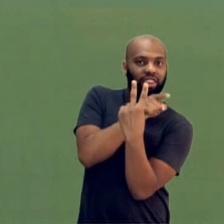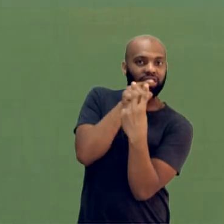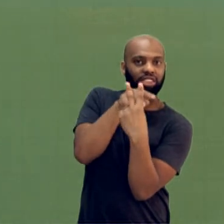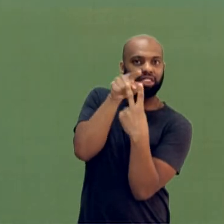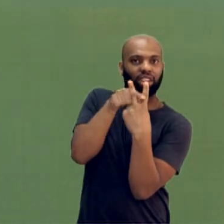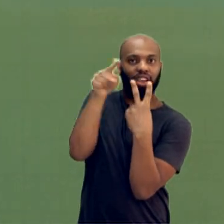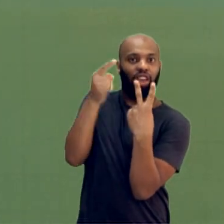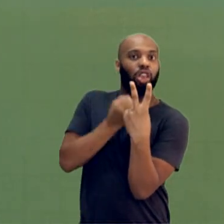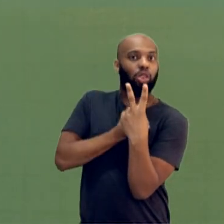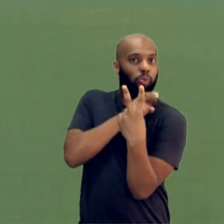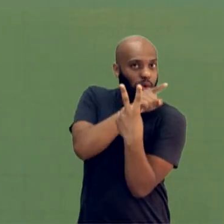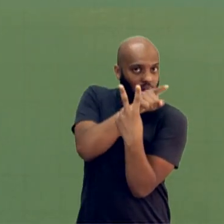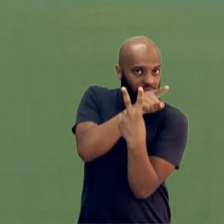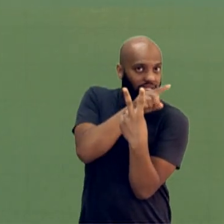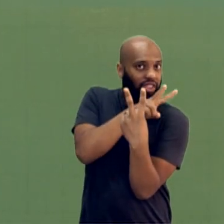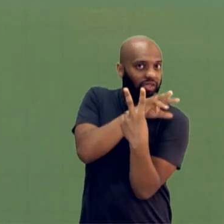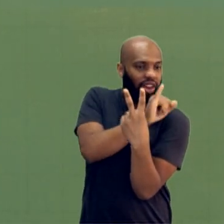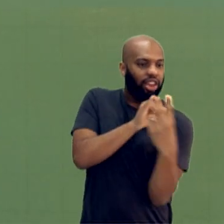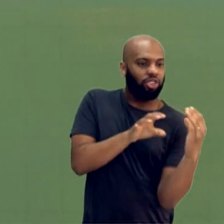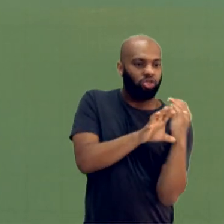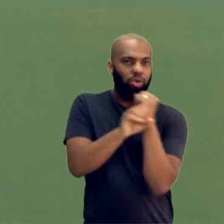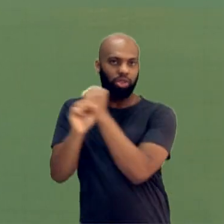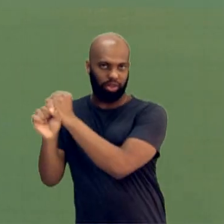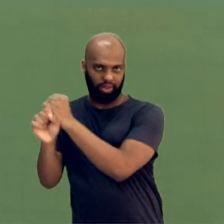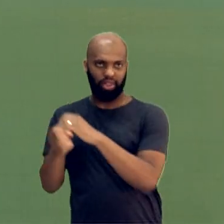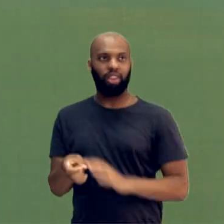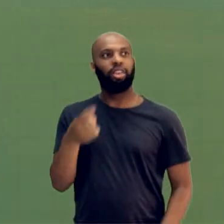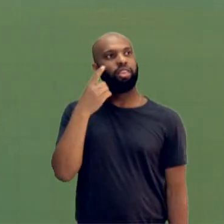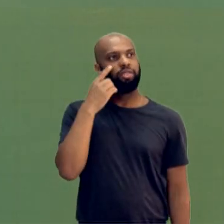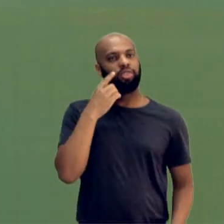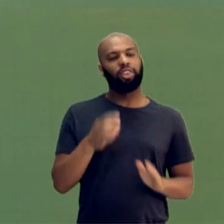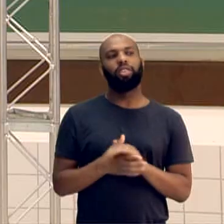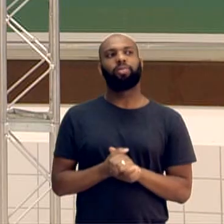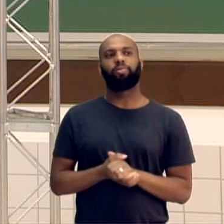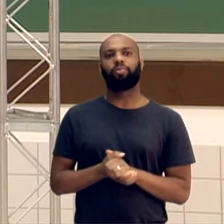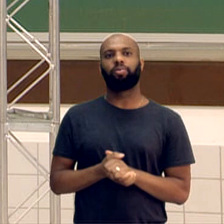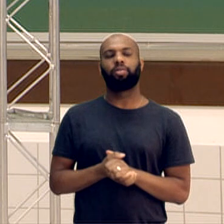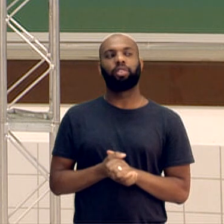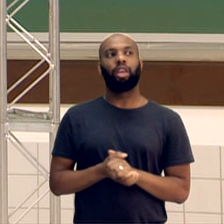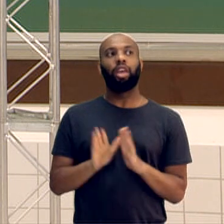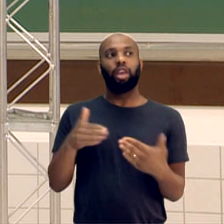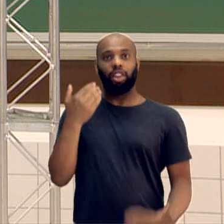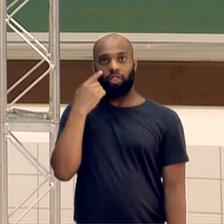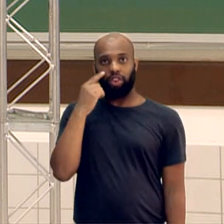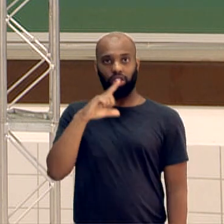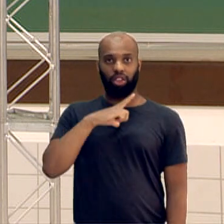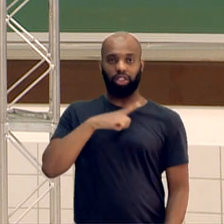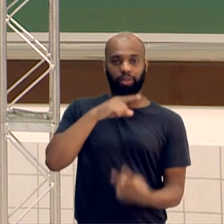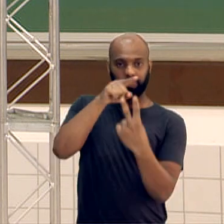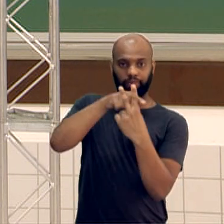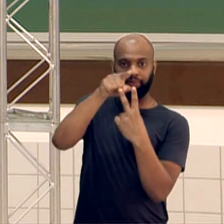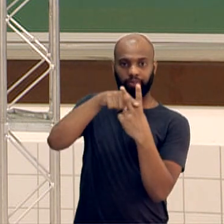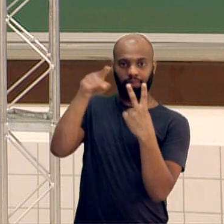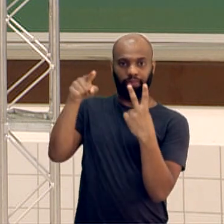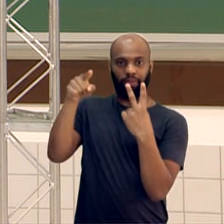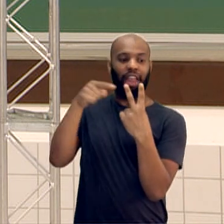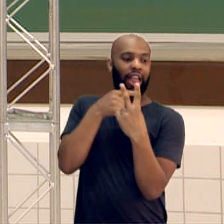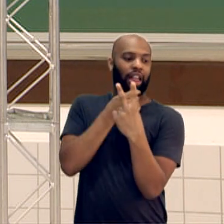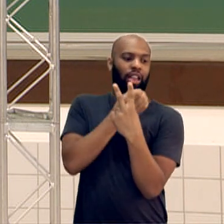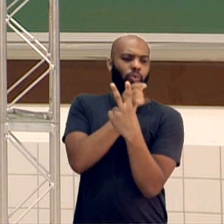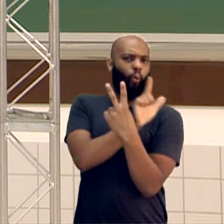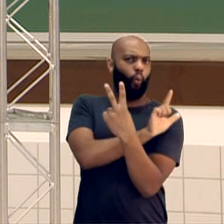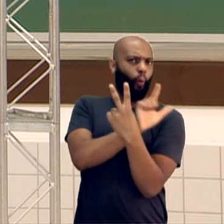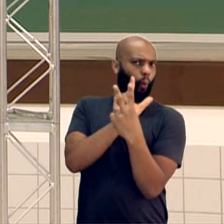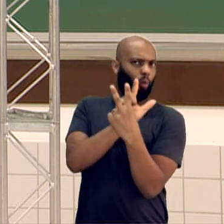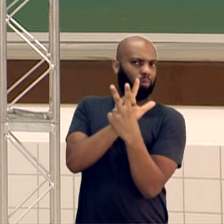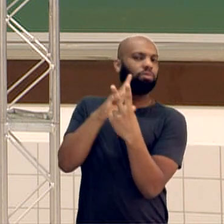está acompanhando o meu radical, ok? Desta forma, então, nós temos aqui, ó, não aparece, mas